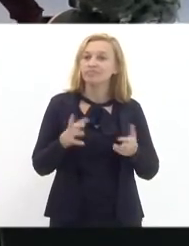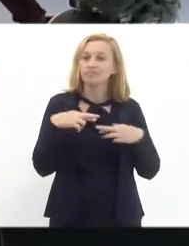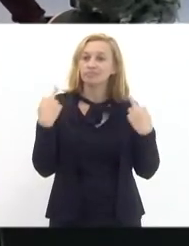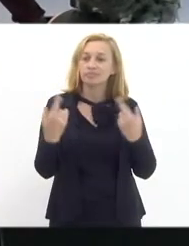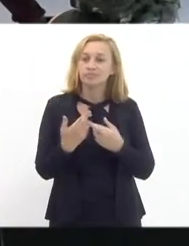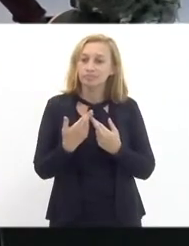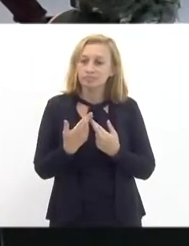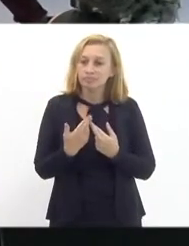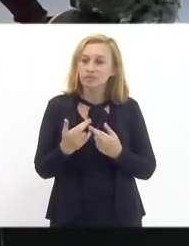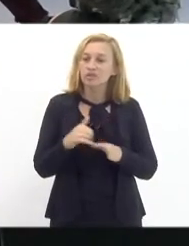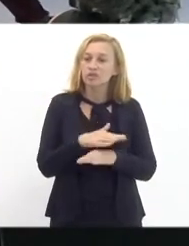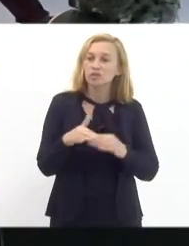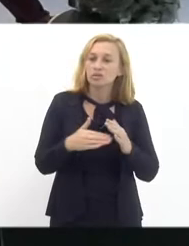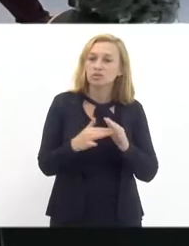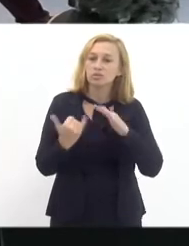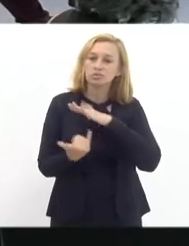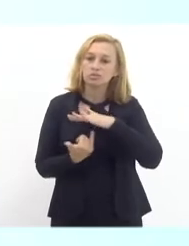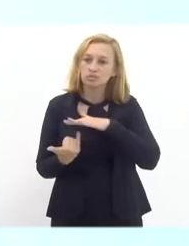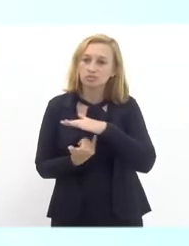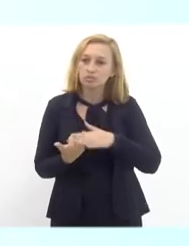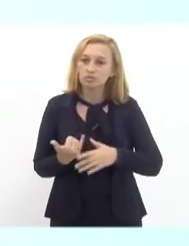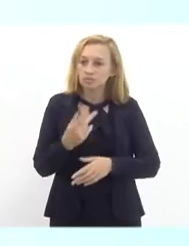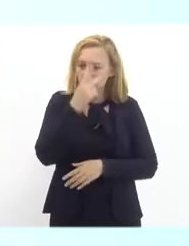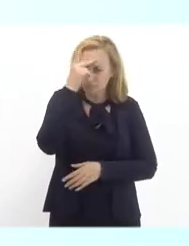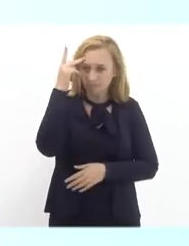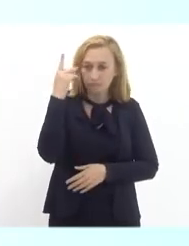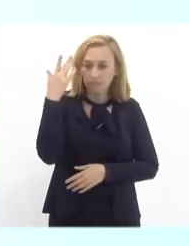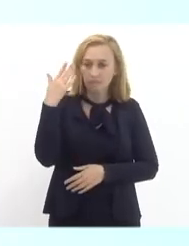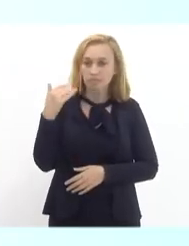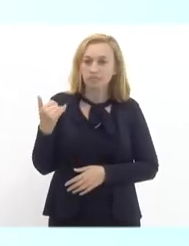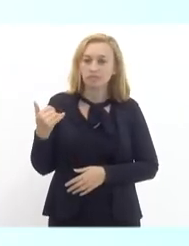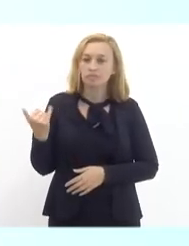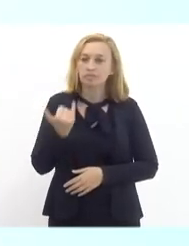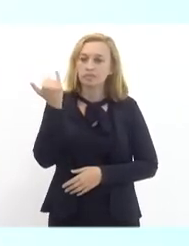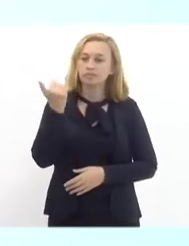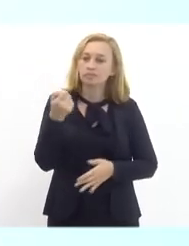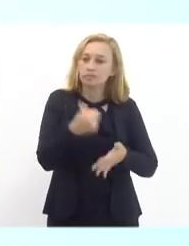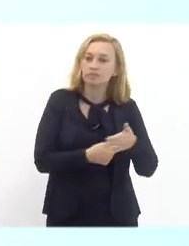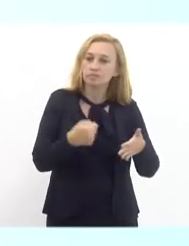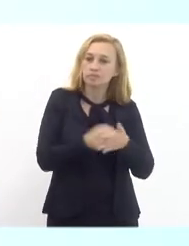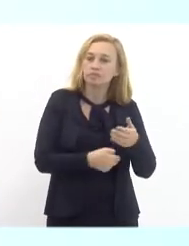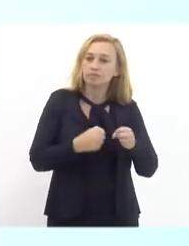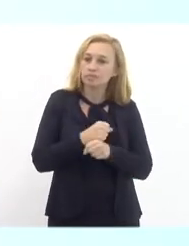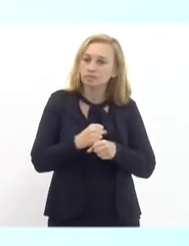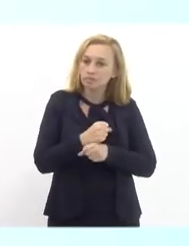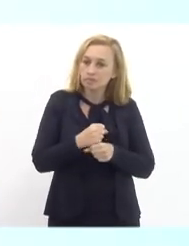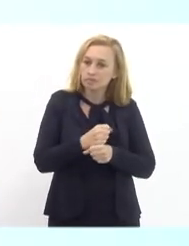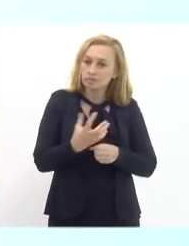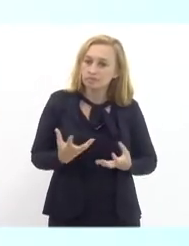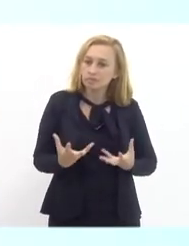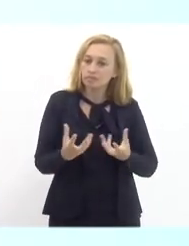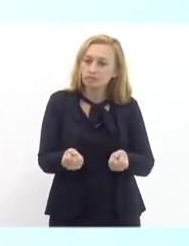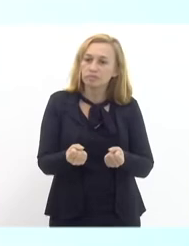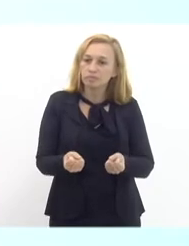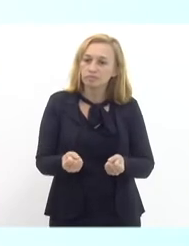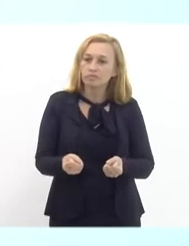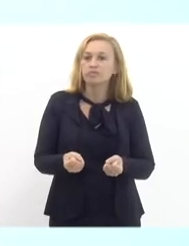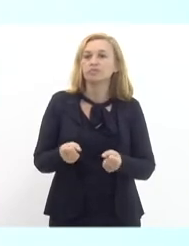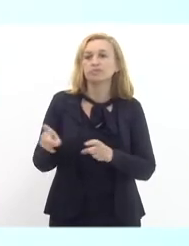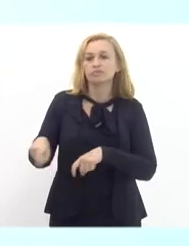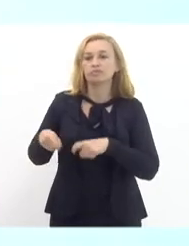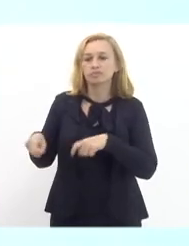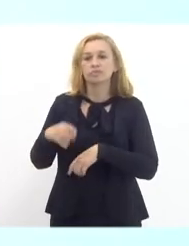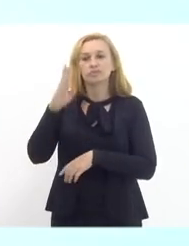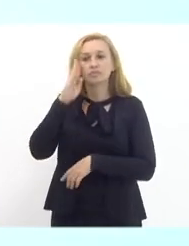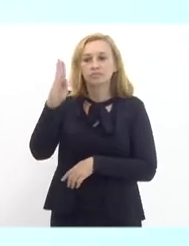reunir todas as instituições e figuras que estão nessa luta há muito tempo e acolher a Fazenda Columbandê como algo